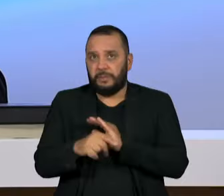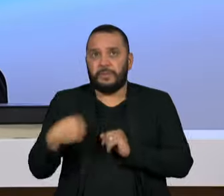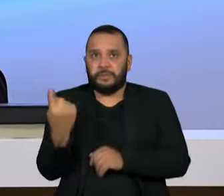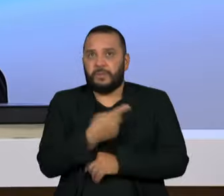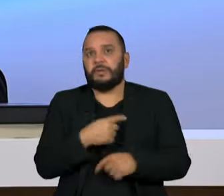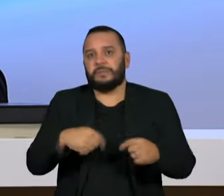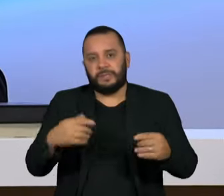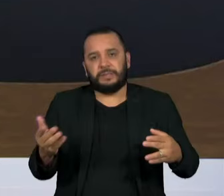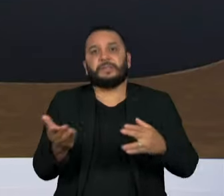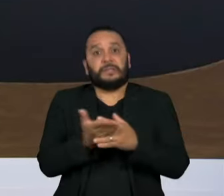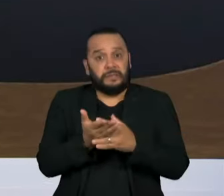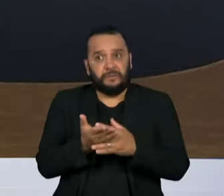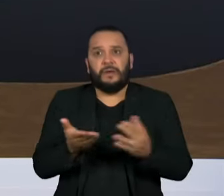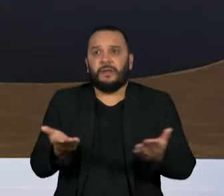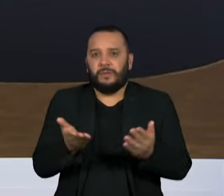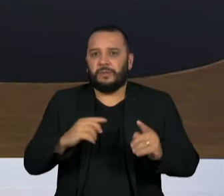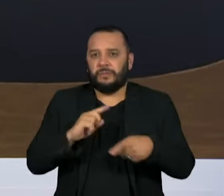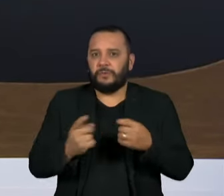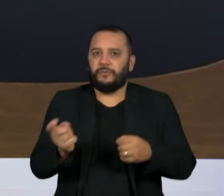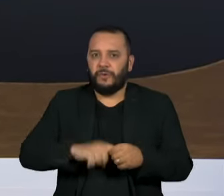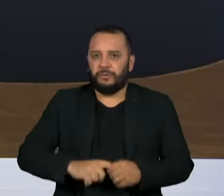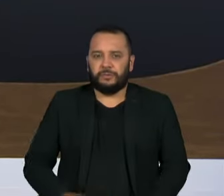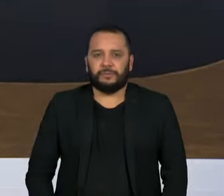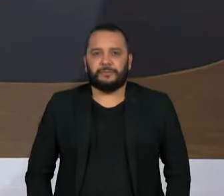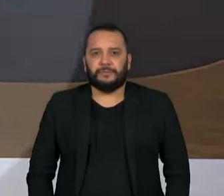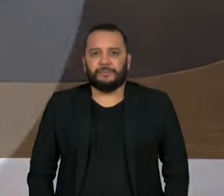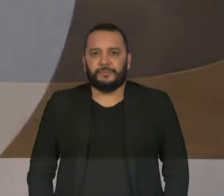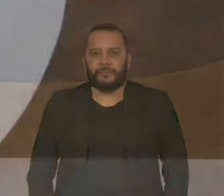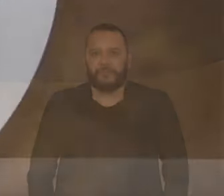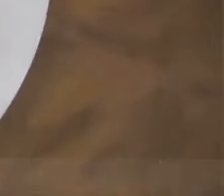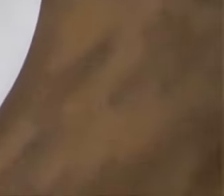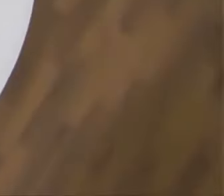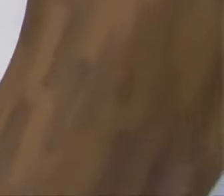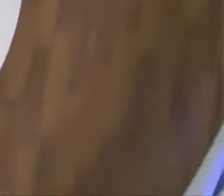precisa fazer uma breve interrupção e volta já já.